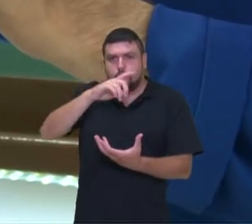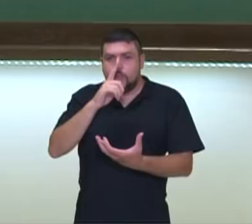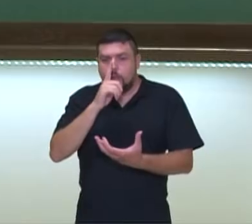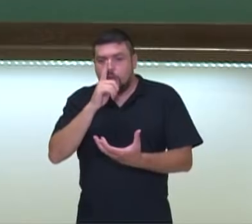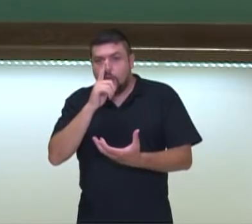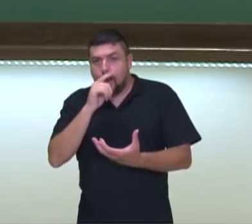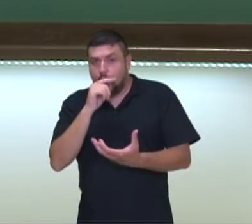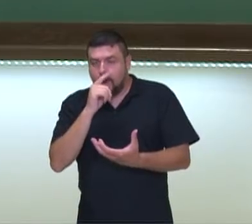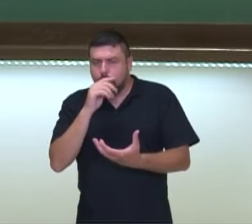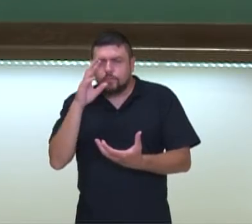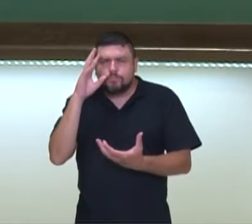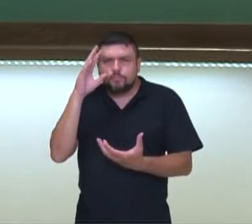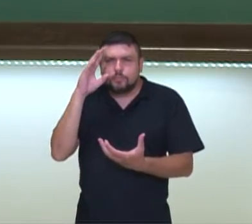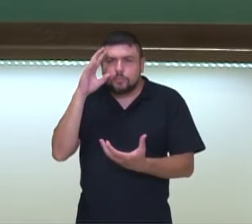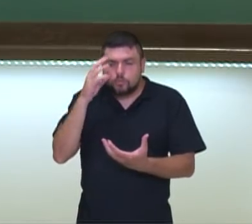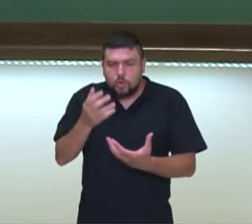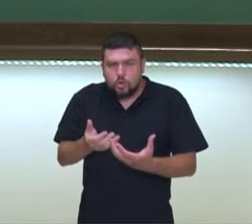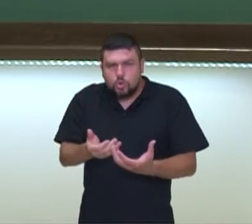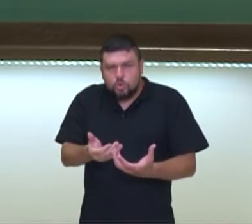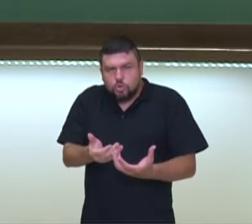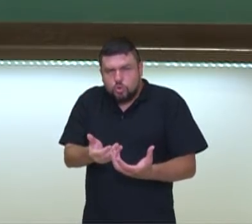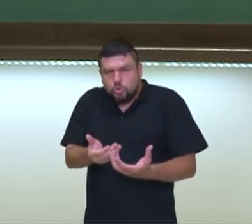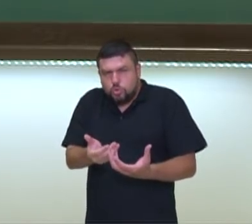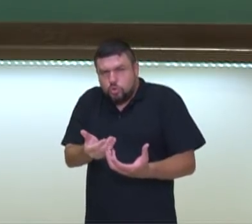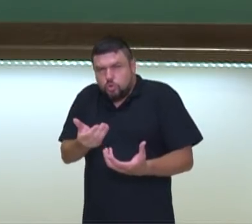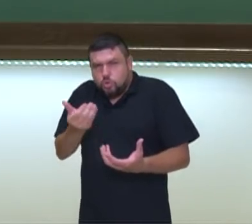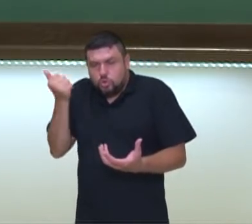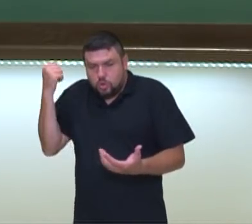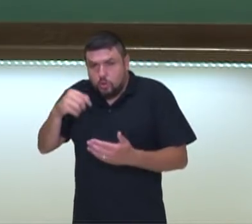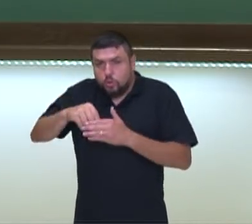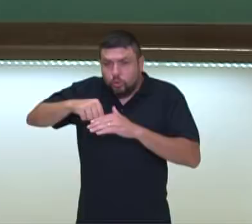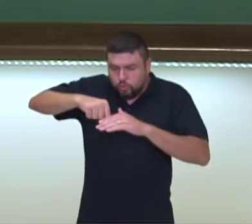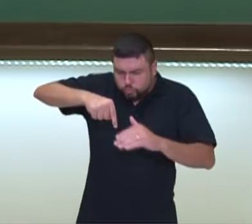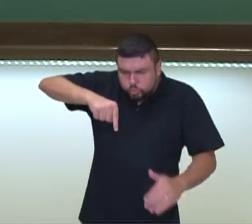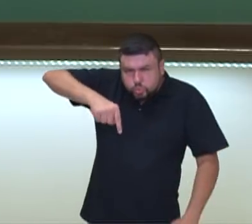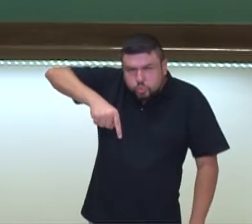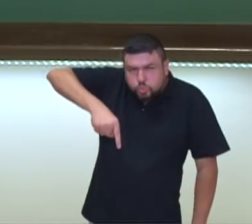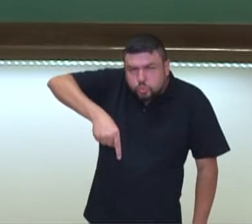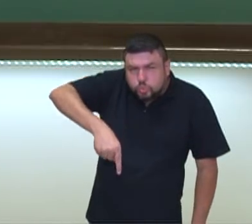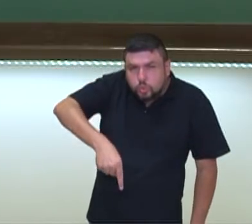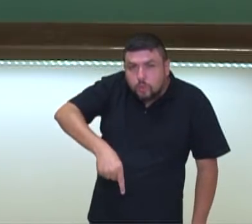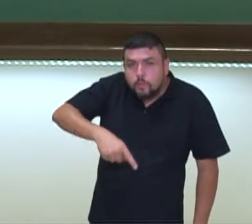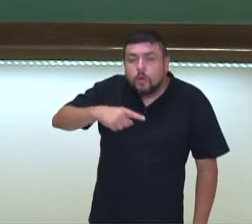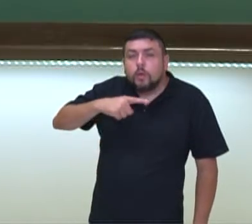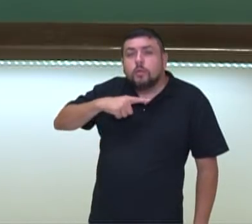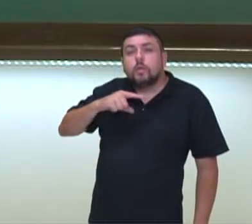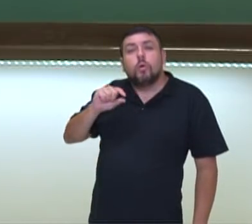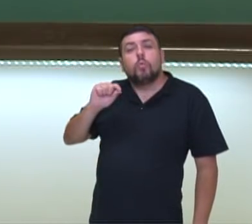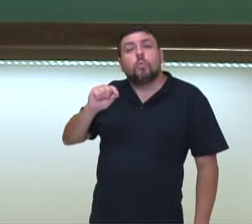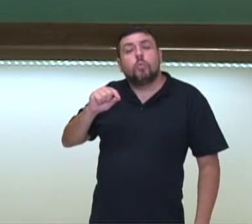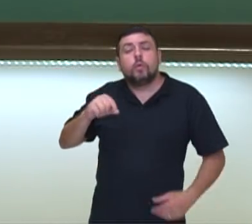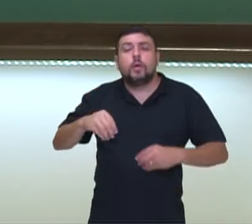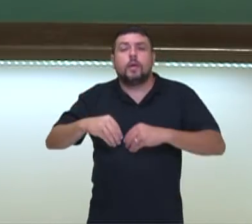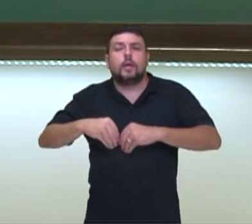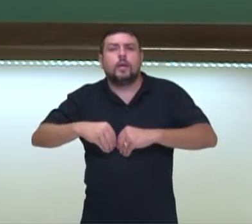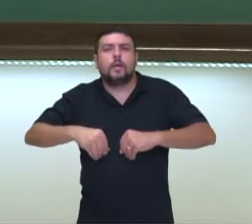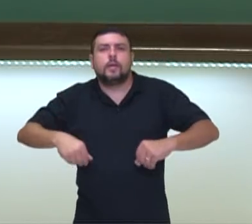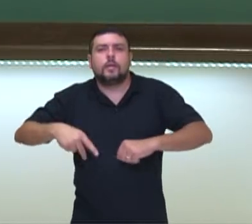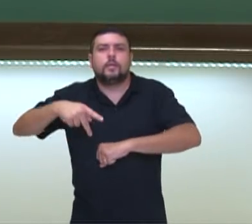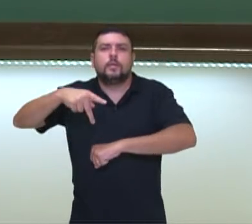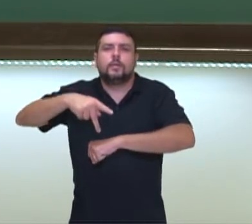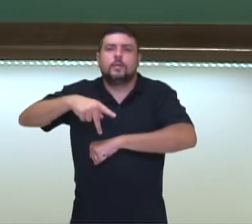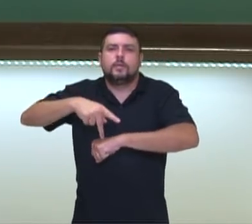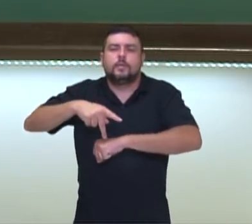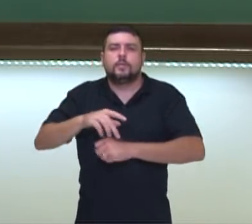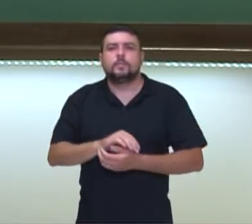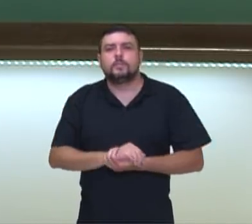planeta, no fundo desses oceanos, eu vou encontrar o quê? Parte sólida, crosta. Então, essa